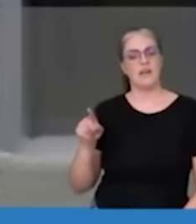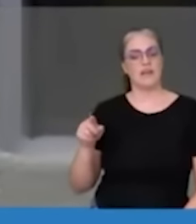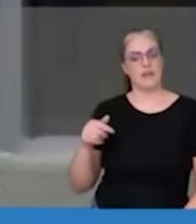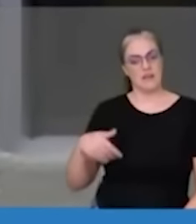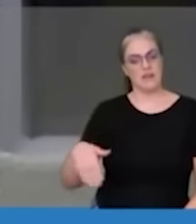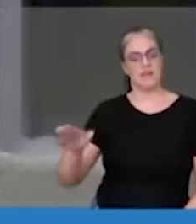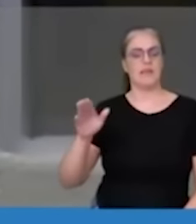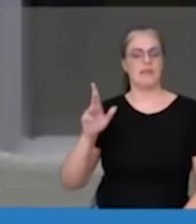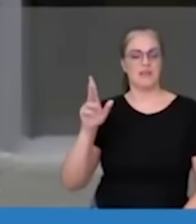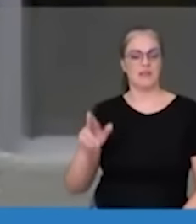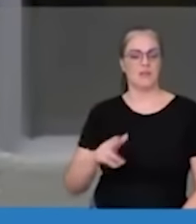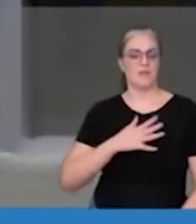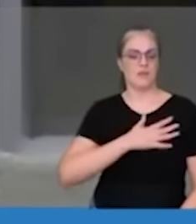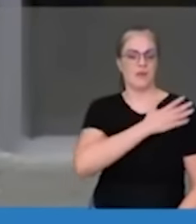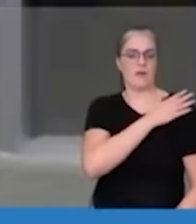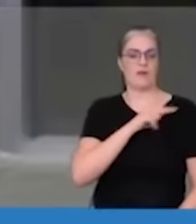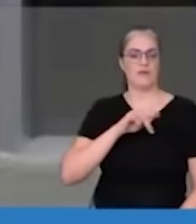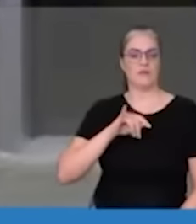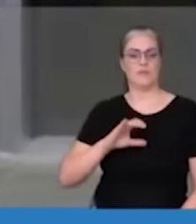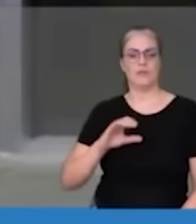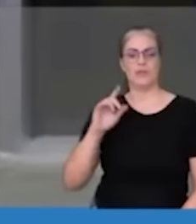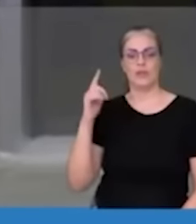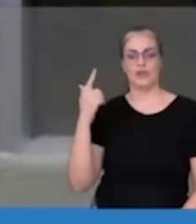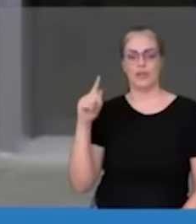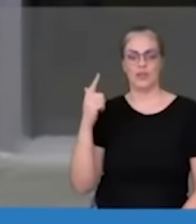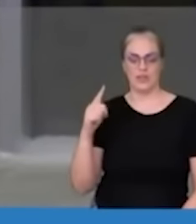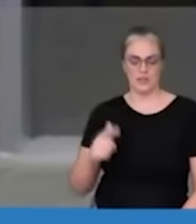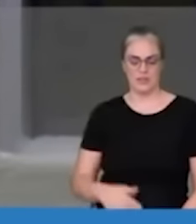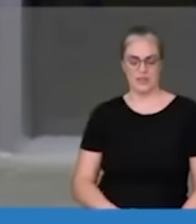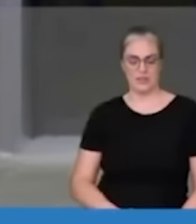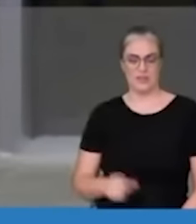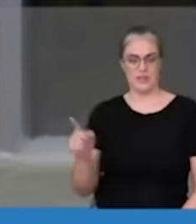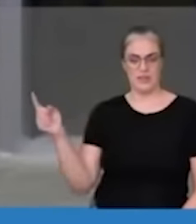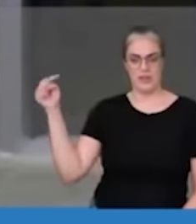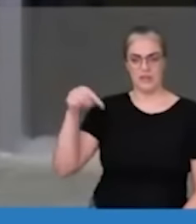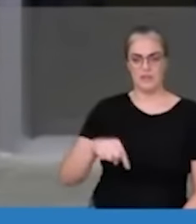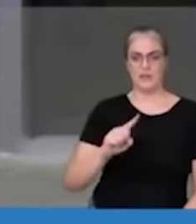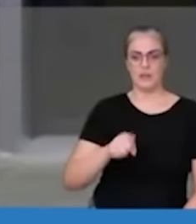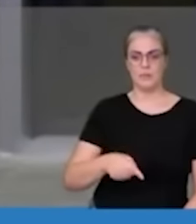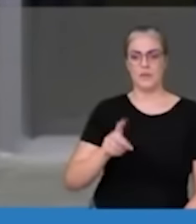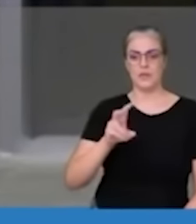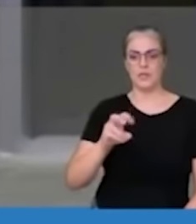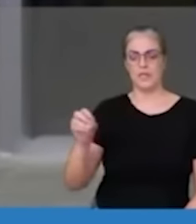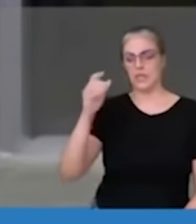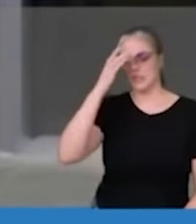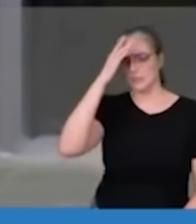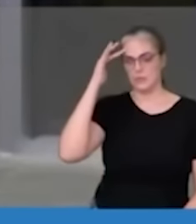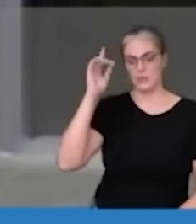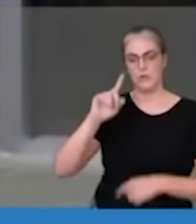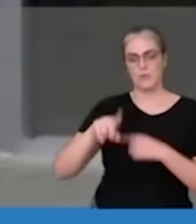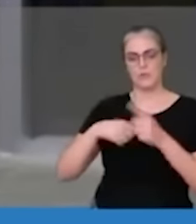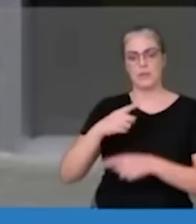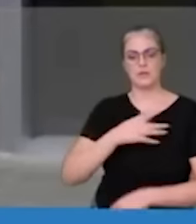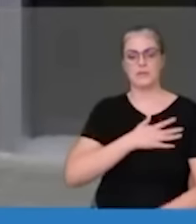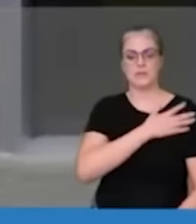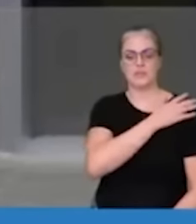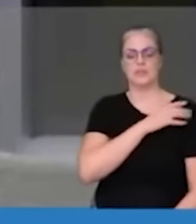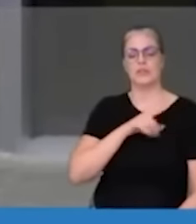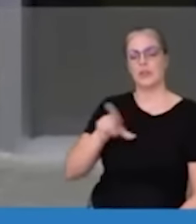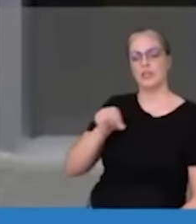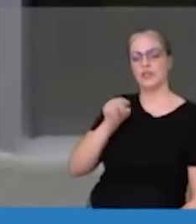PIC de Goiânia. Ou seja, vim para cá com 1.500 homens para ser nomeado pelo general Arruda, que o